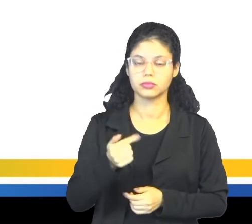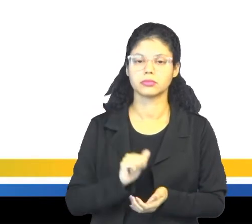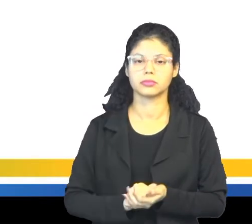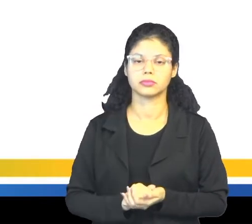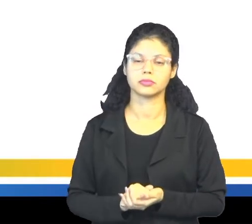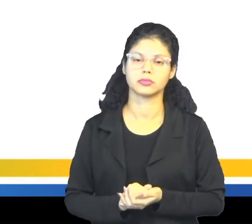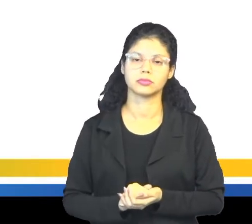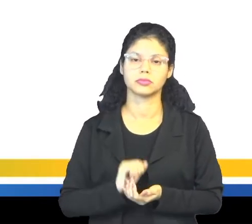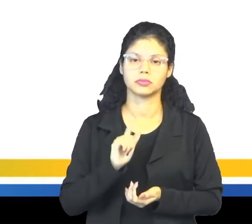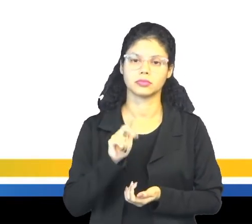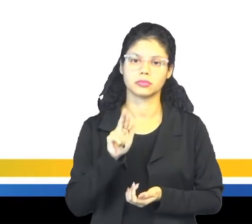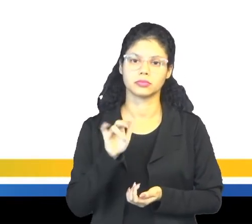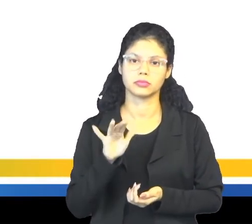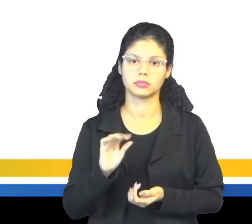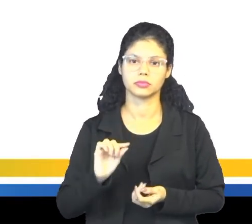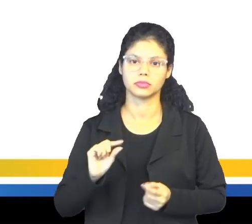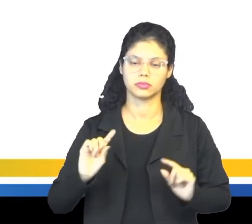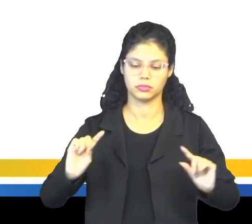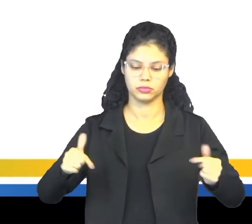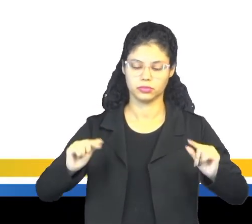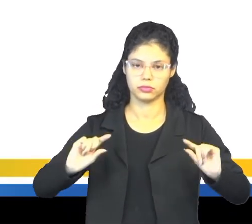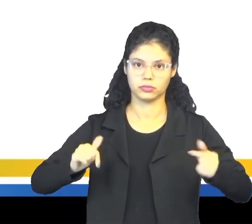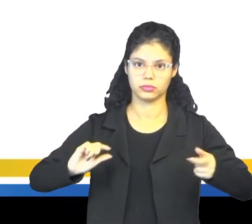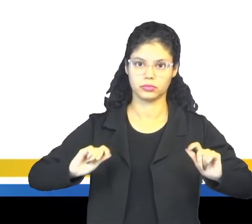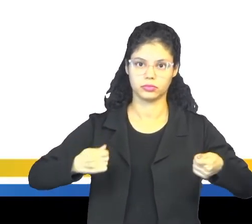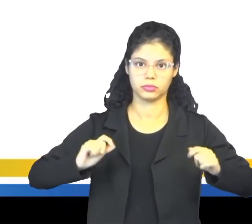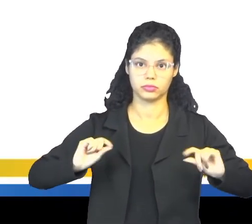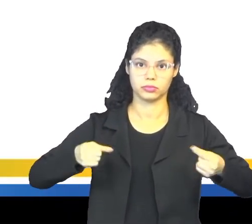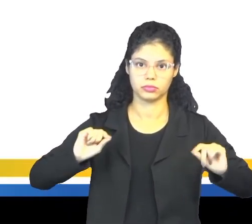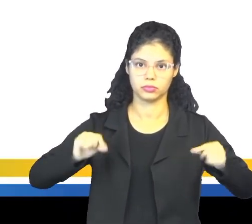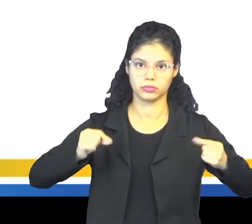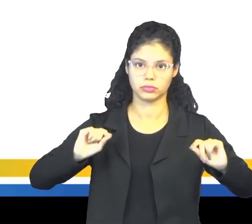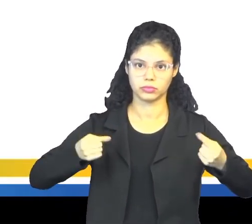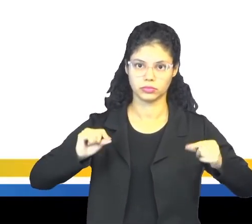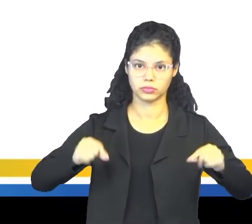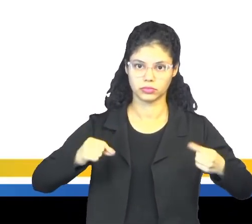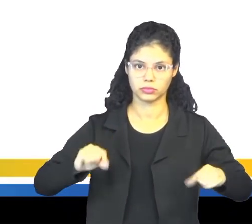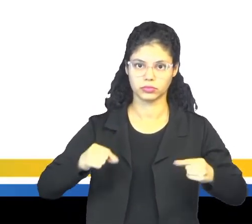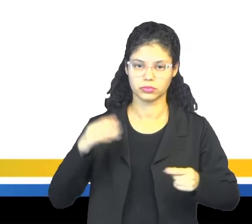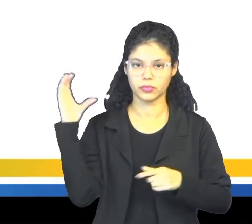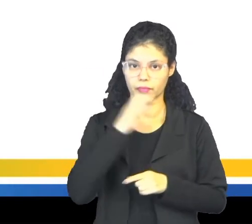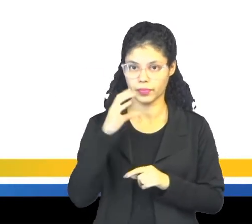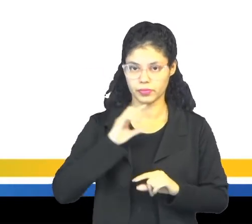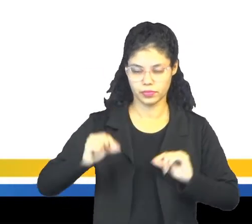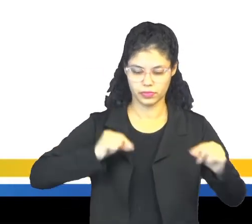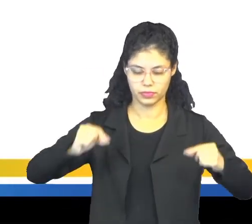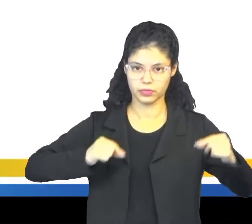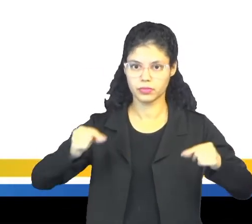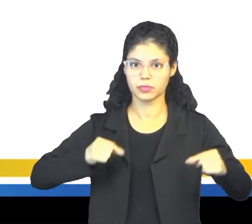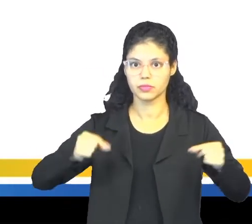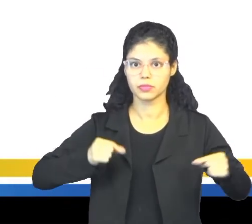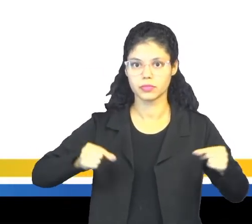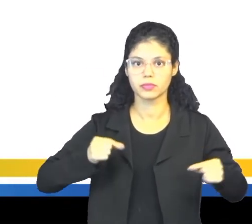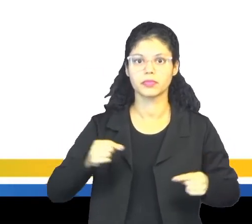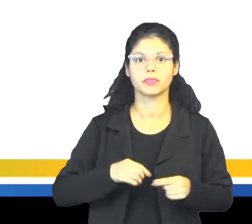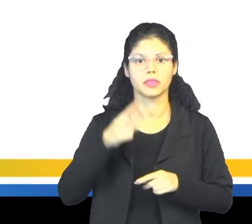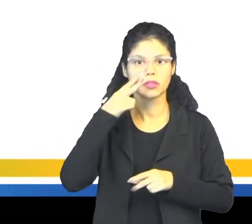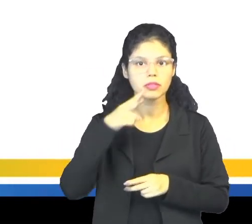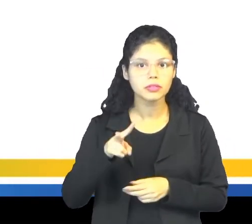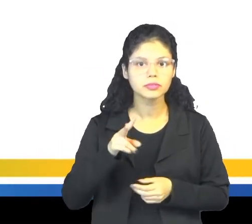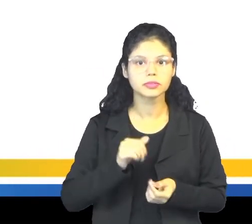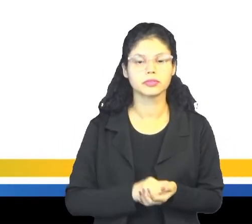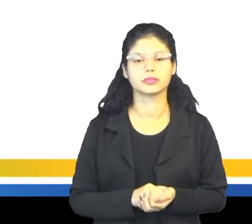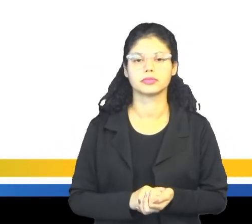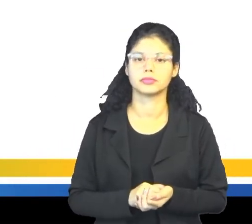a gaiola. E ao girar ele numa certa velocidade, a gente tem a ilusão